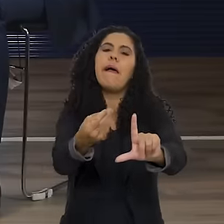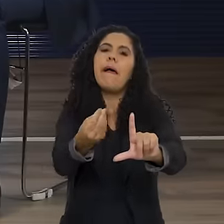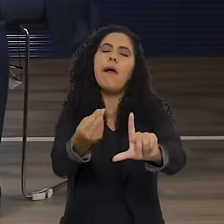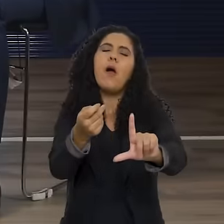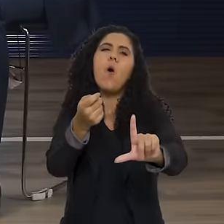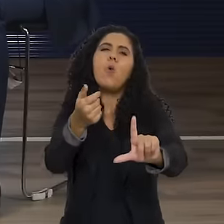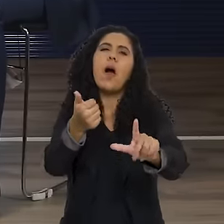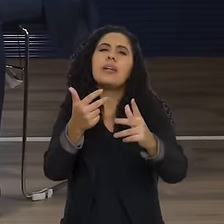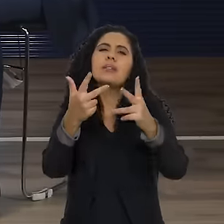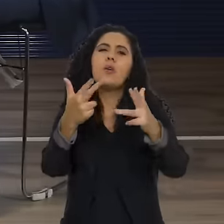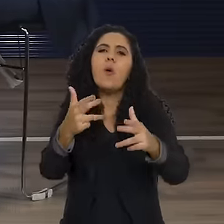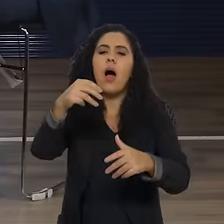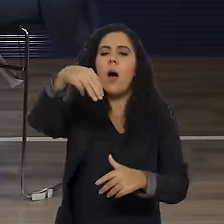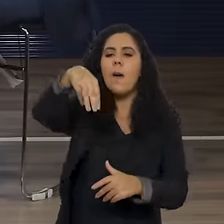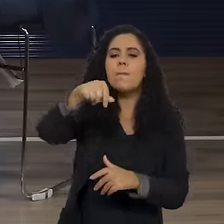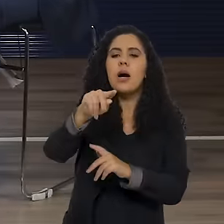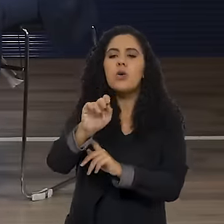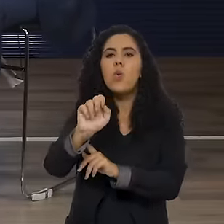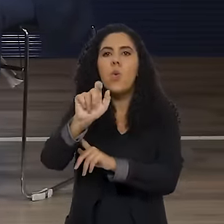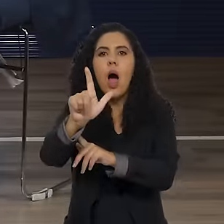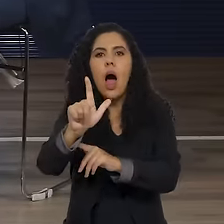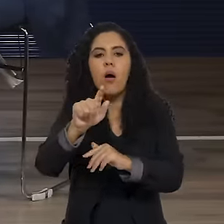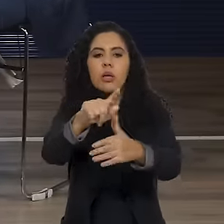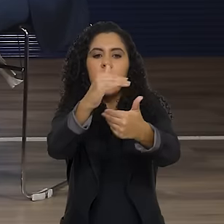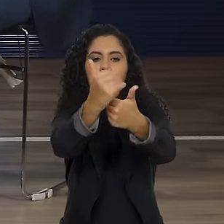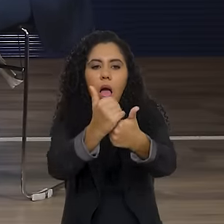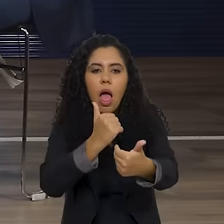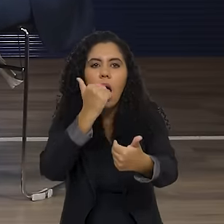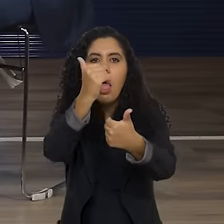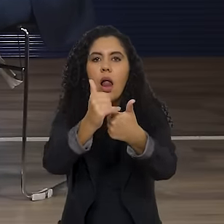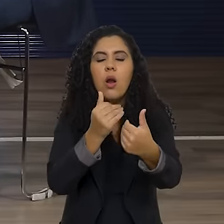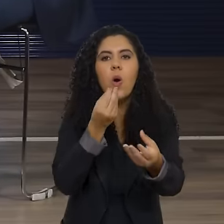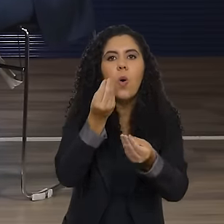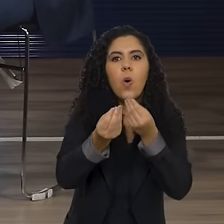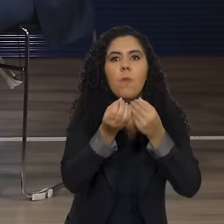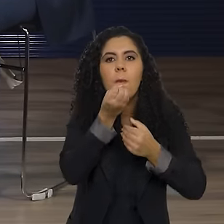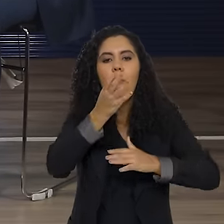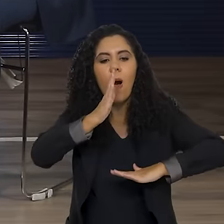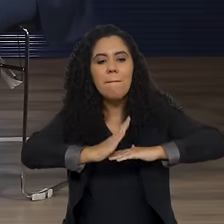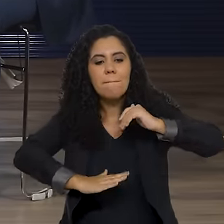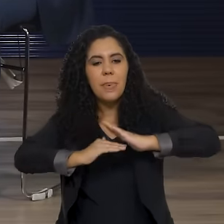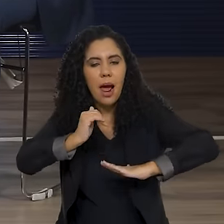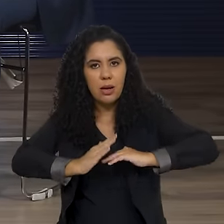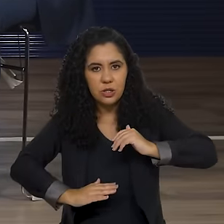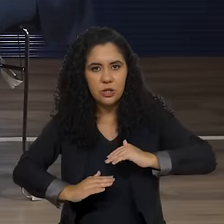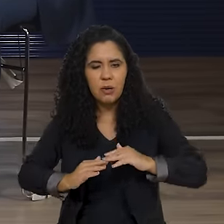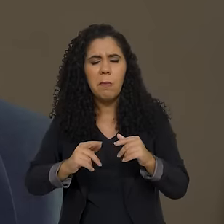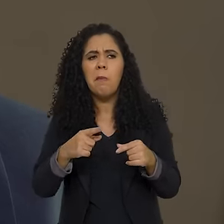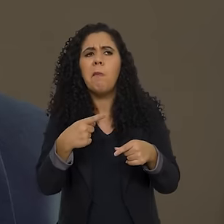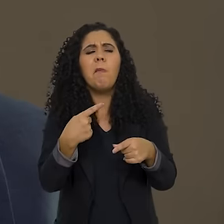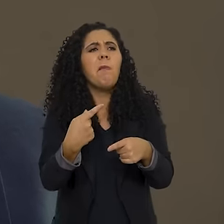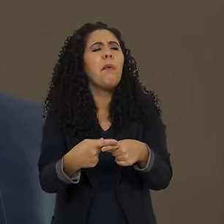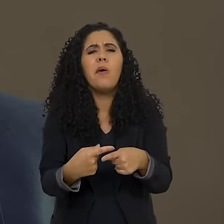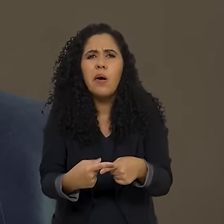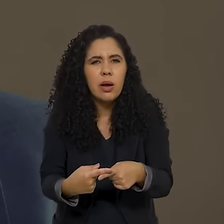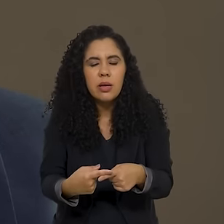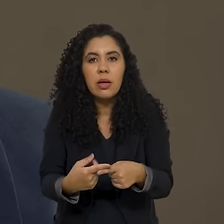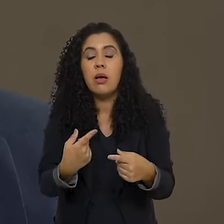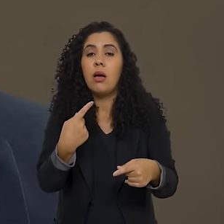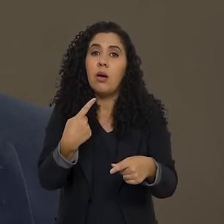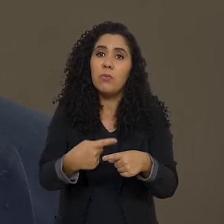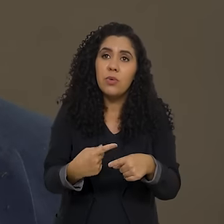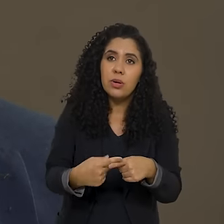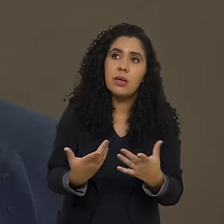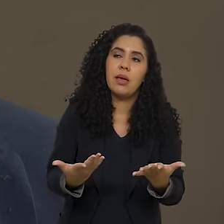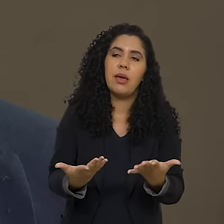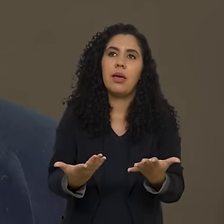espécie, quase como se fosse um manual orientador de boas práticas relacionadas à regulação. Por que disso?